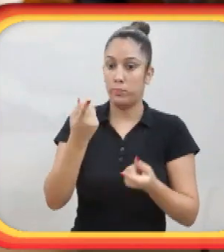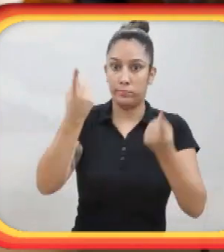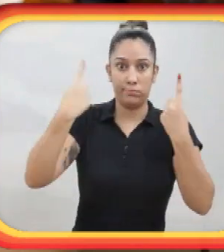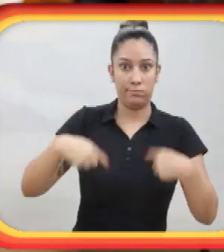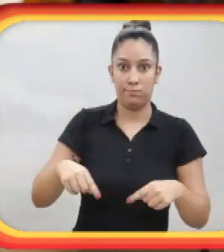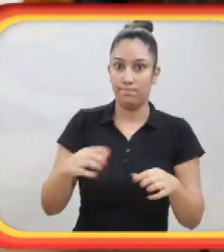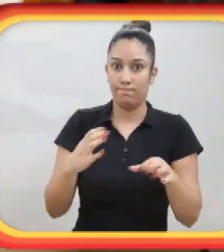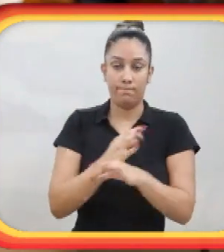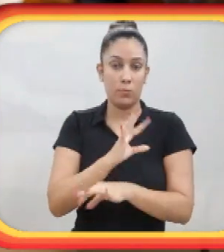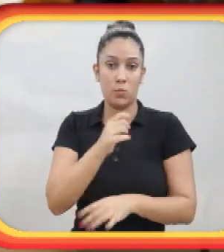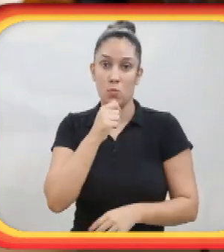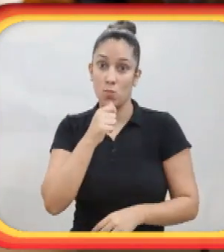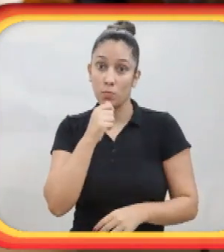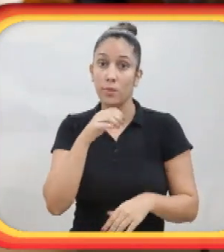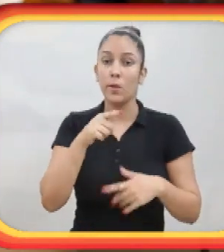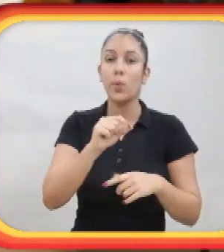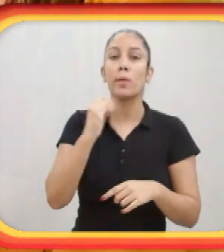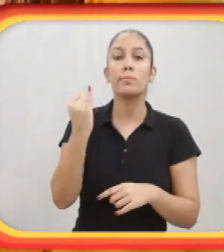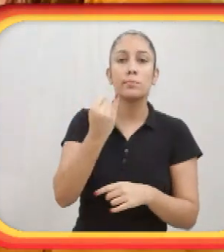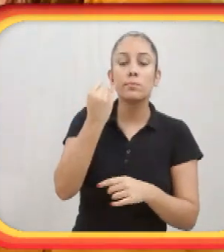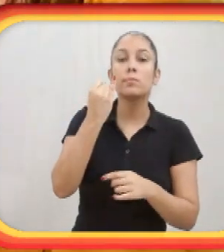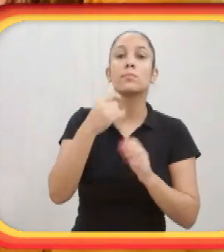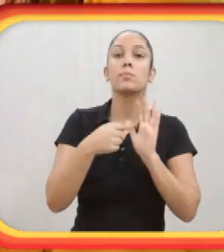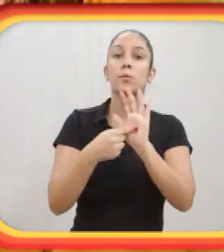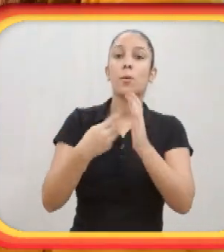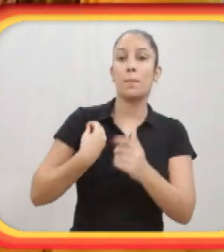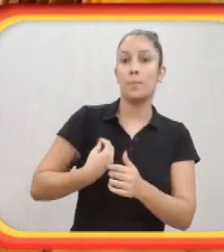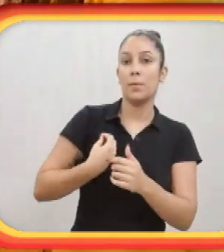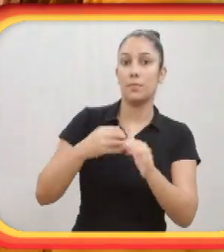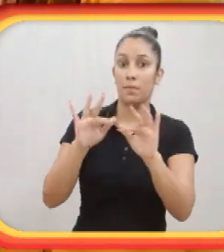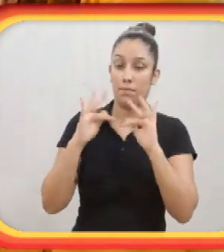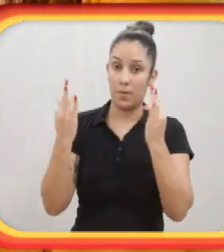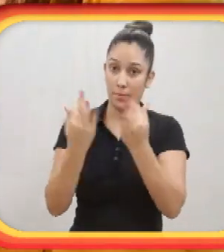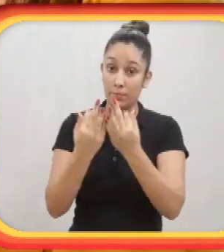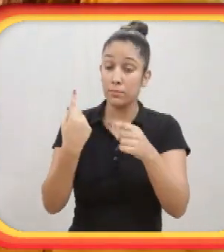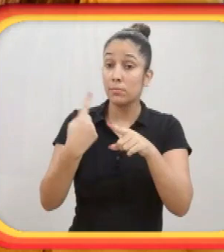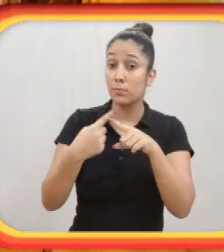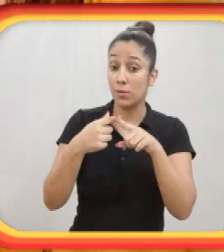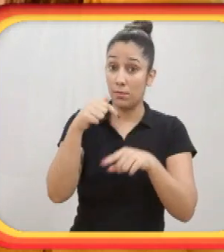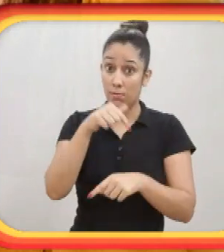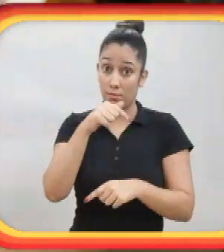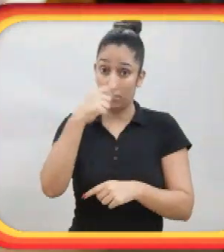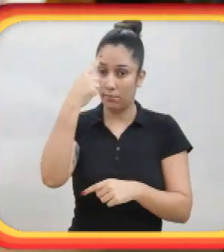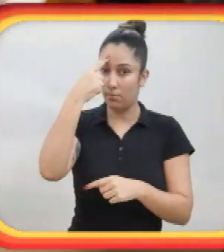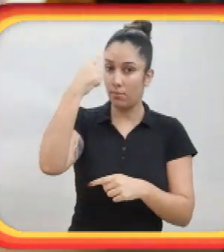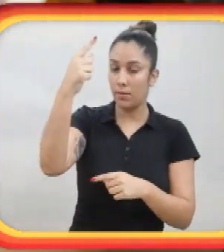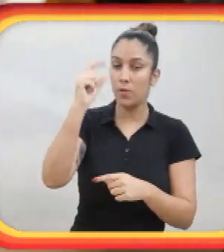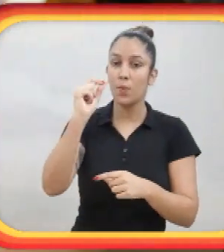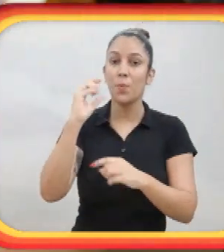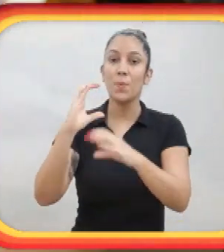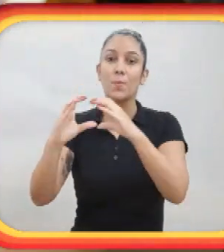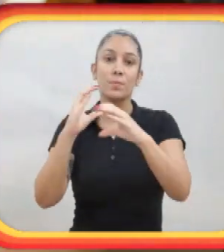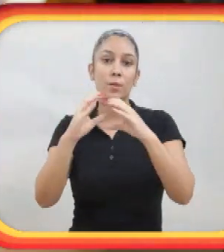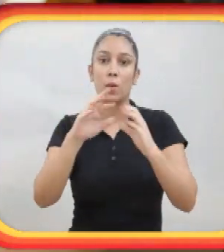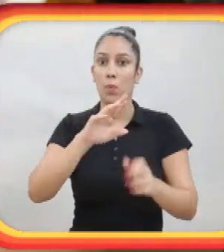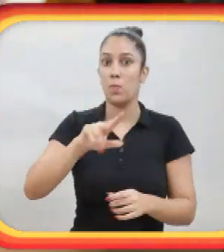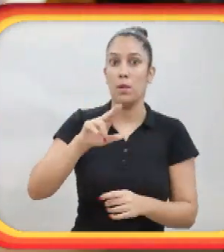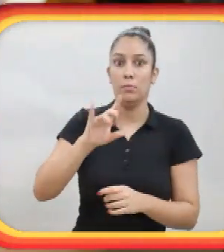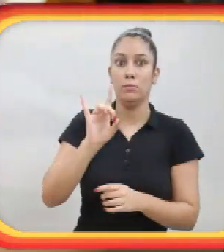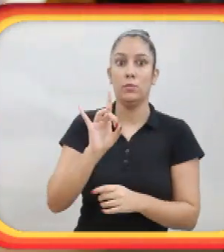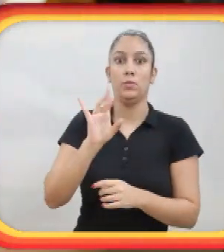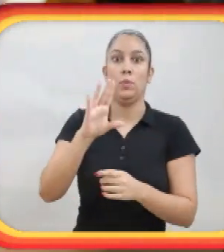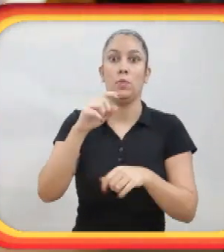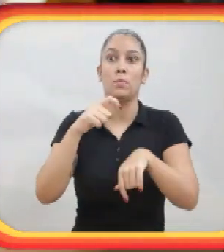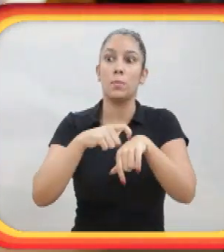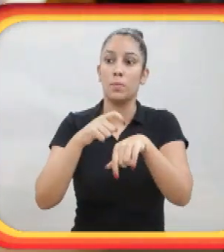ser utilizada temporariamente durante esse período que a pessoa está sem a fala ou para a vida toda. E é muito importante a participação das